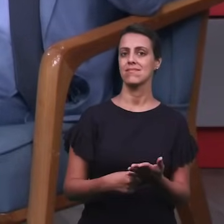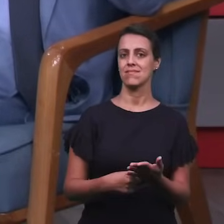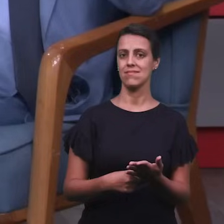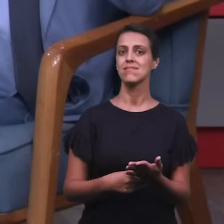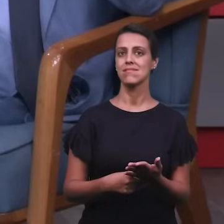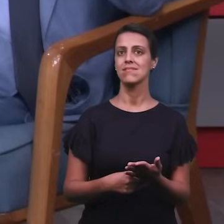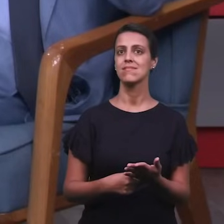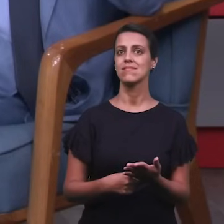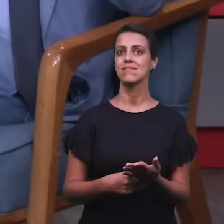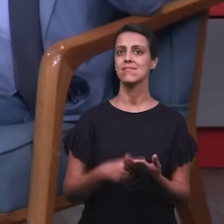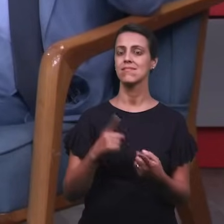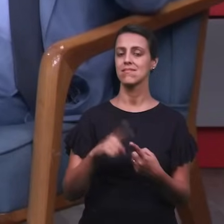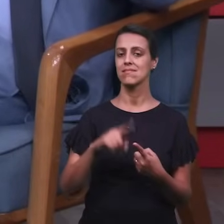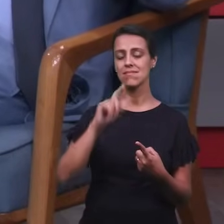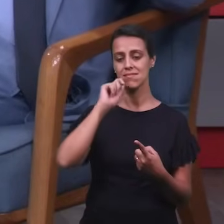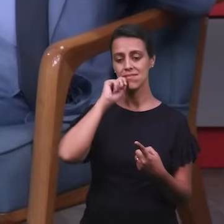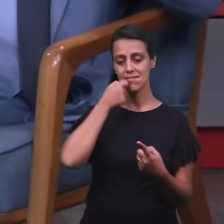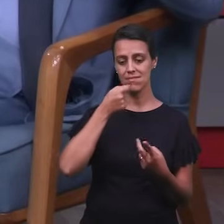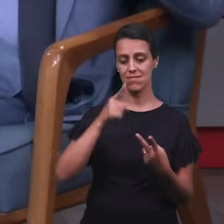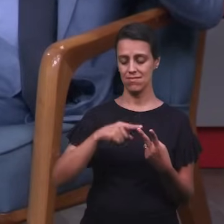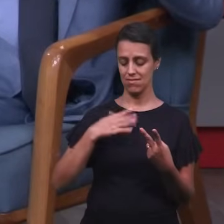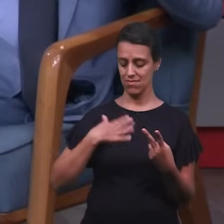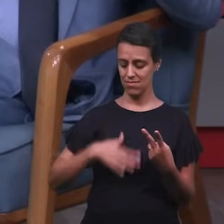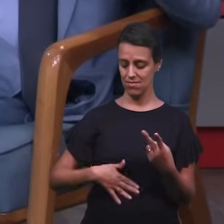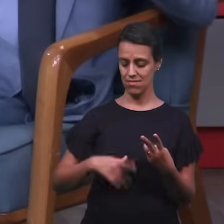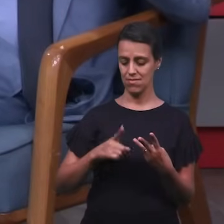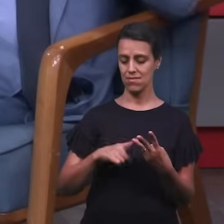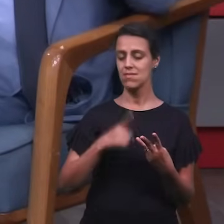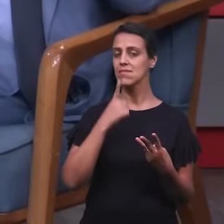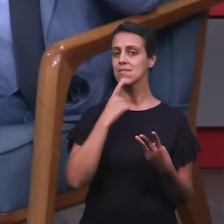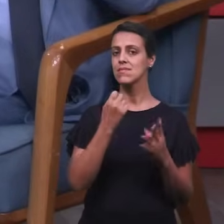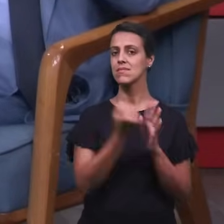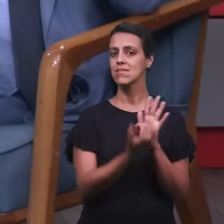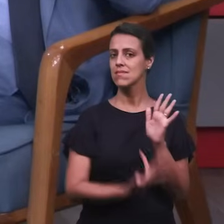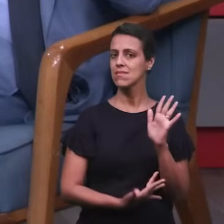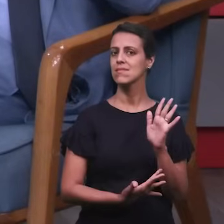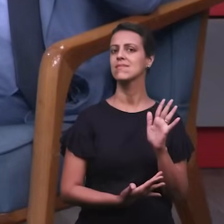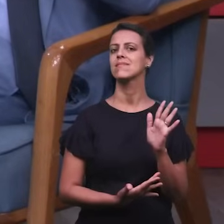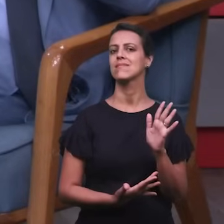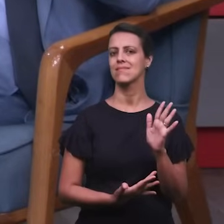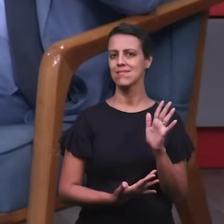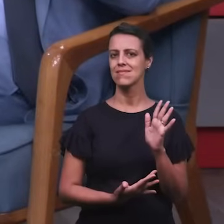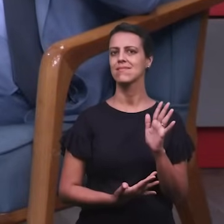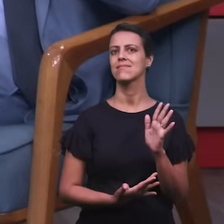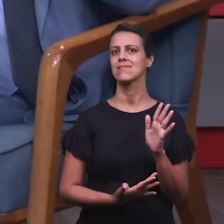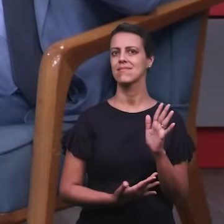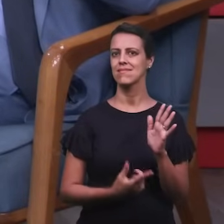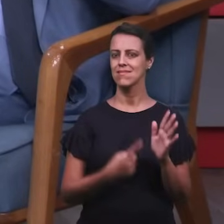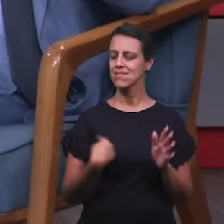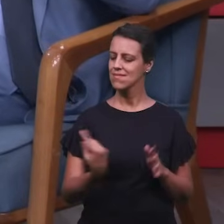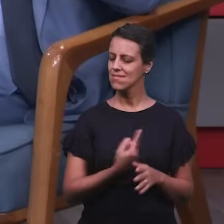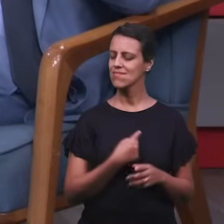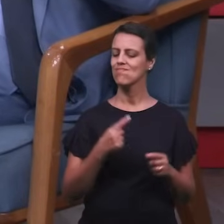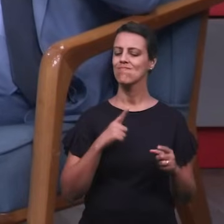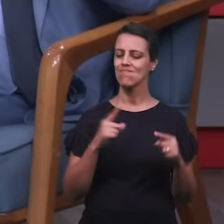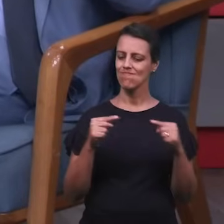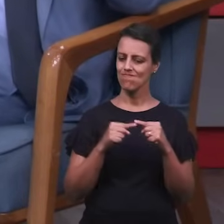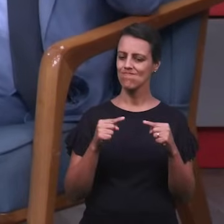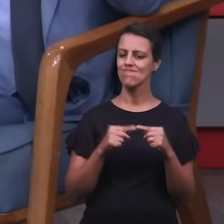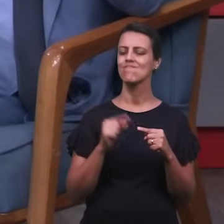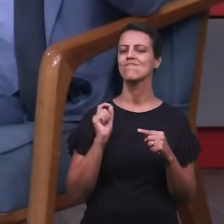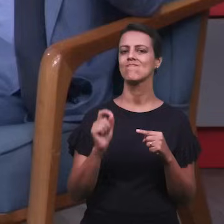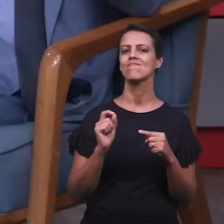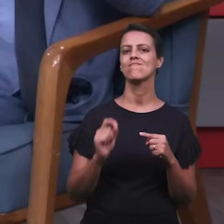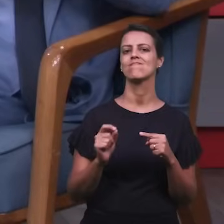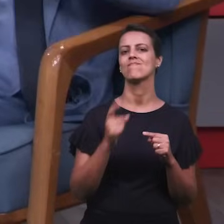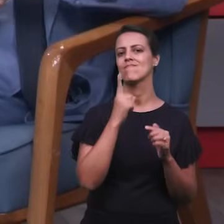e vinho, sangue. Então, o ministério nessa obra tem uma relação com o sangue.